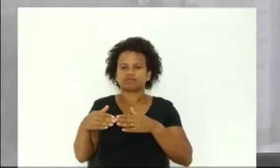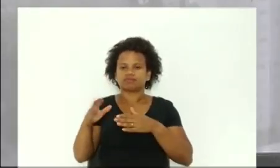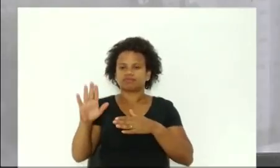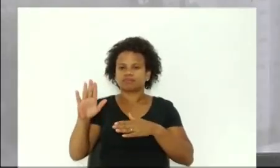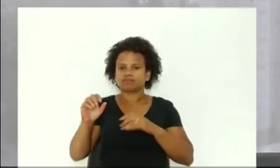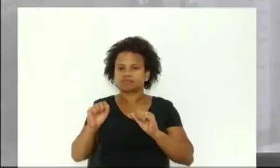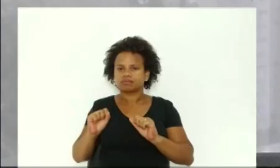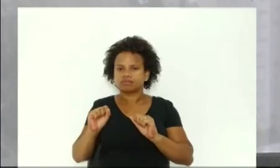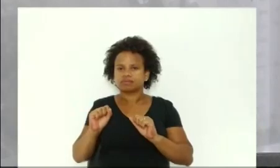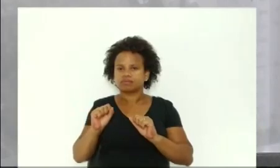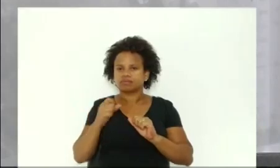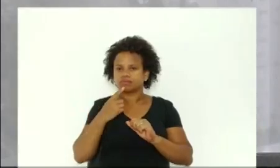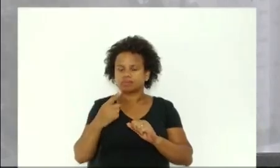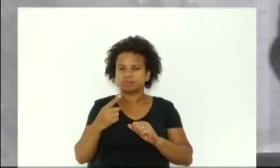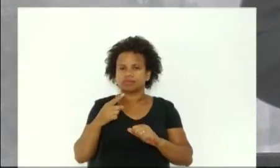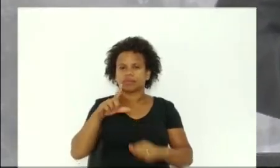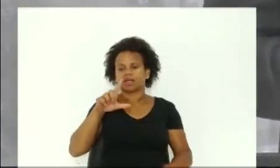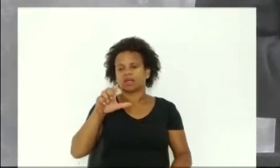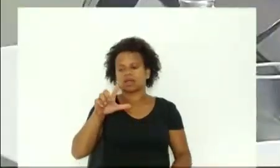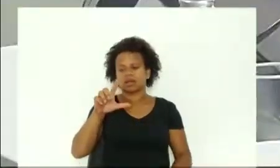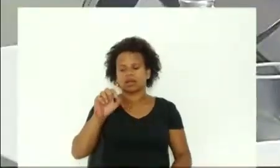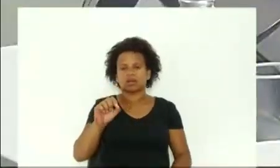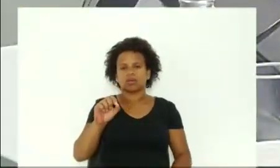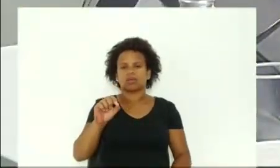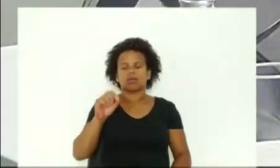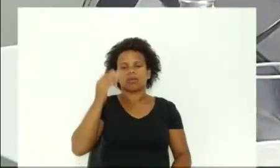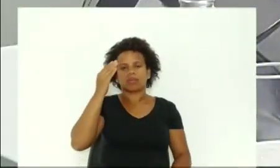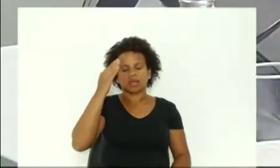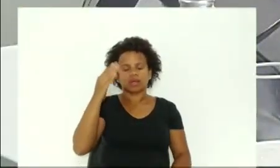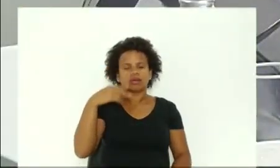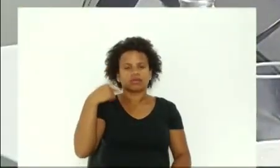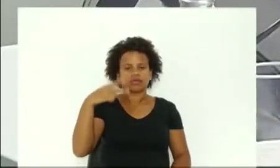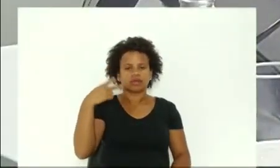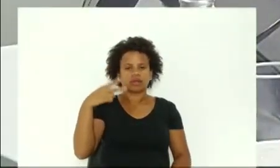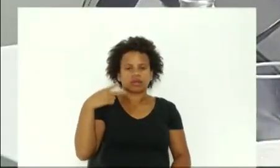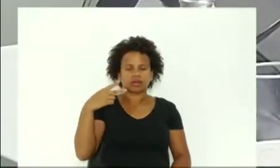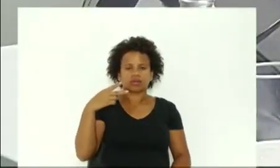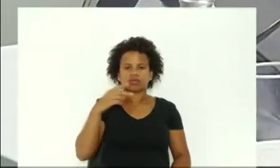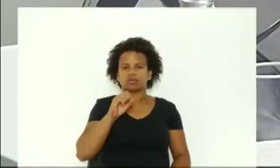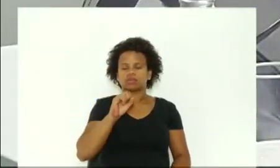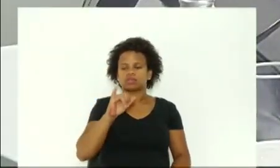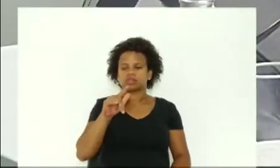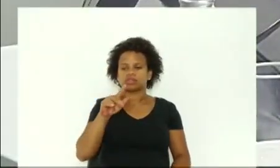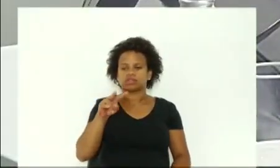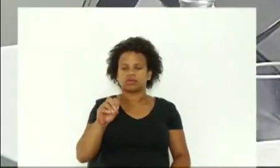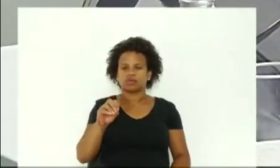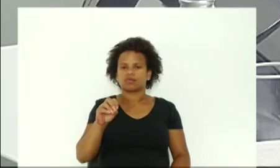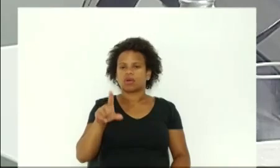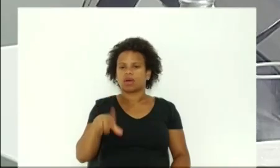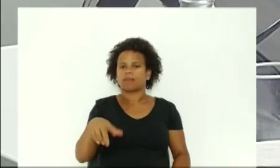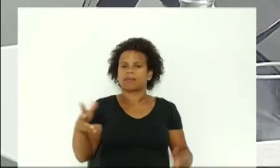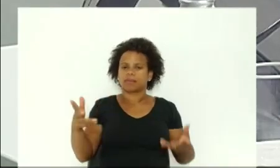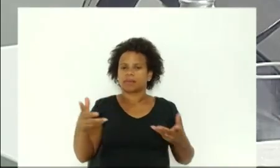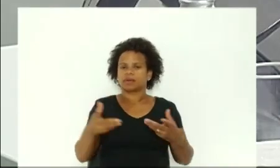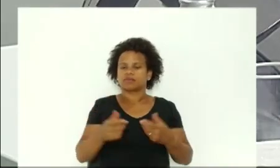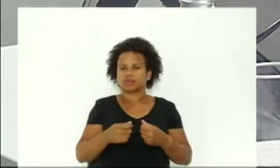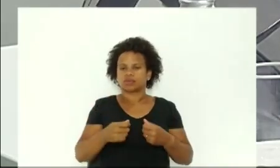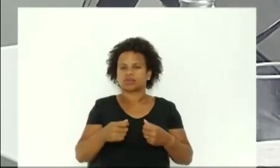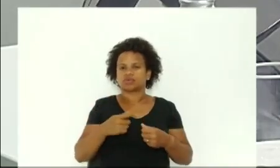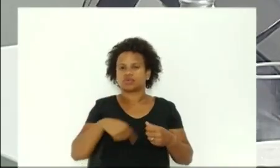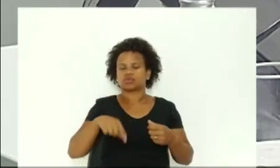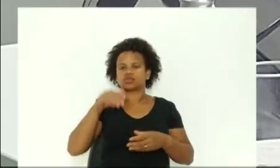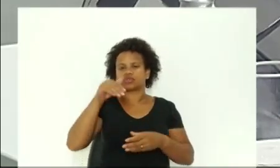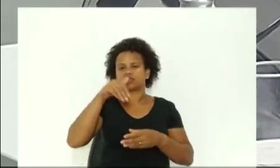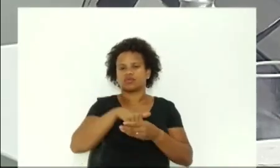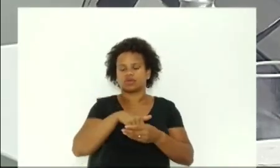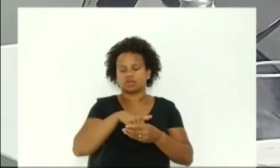Leandro Pagani. Muito obrigado, vereador Silvio, líder do prefeito. Mas é maravilhoso a gente votar.